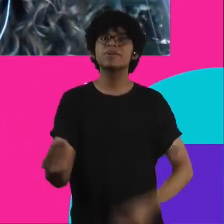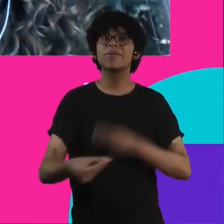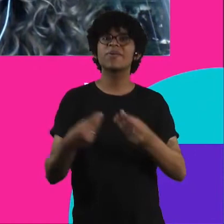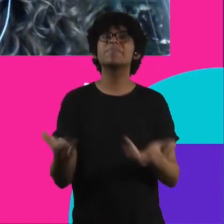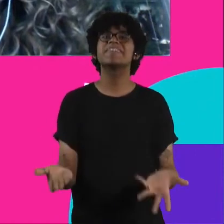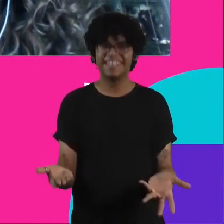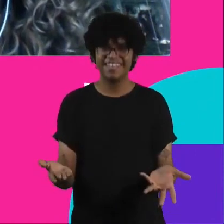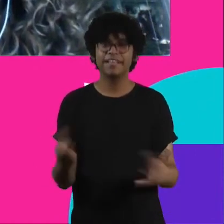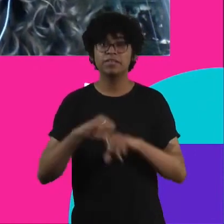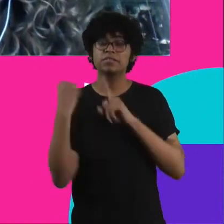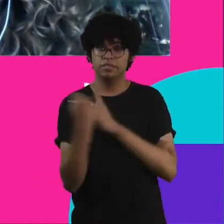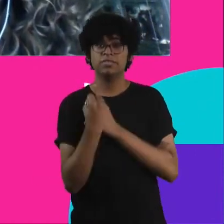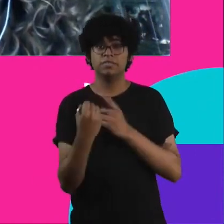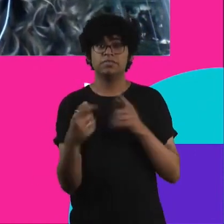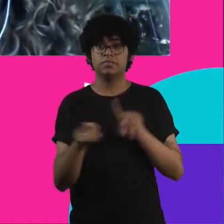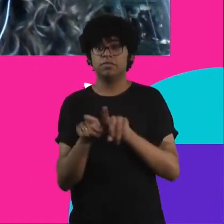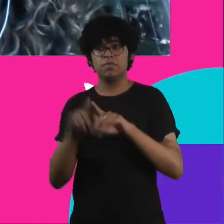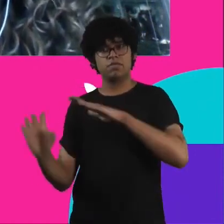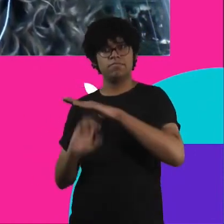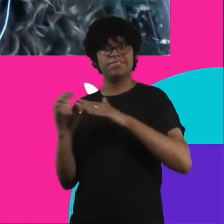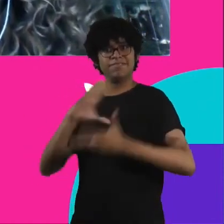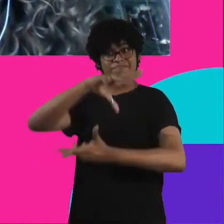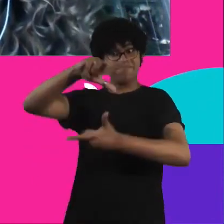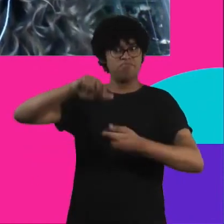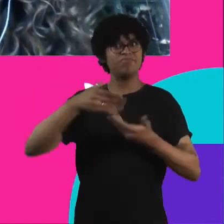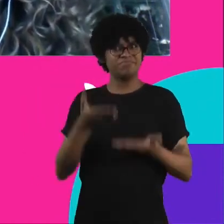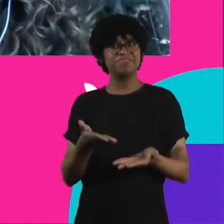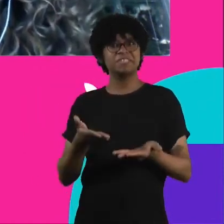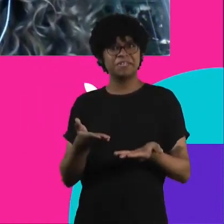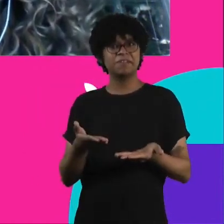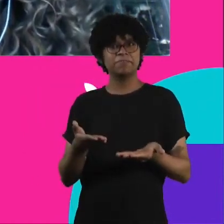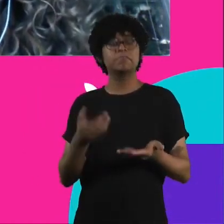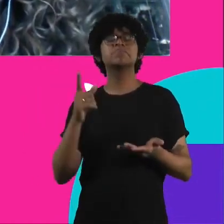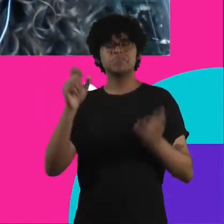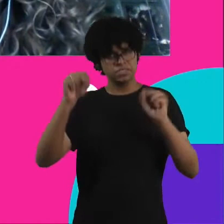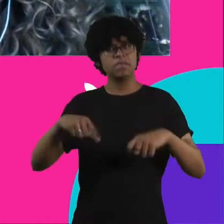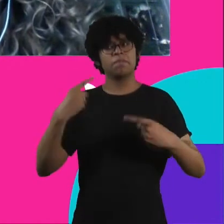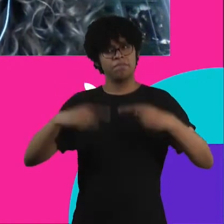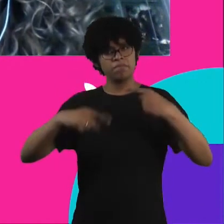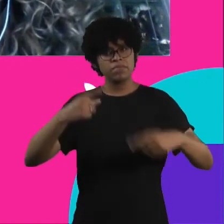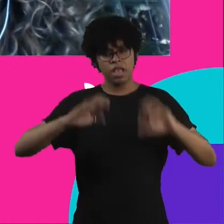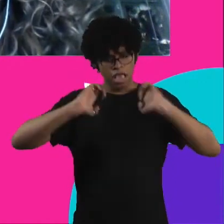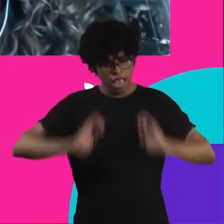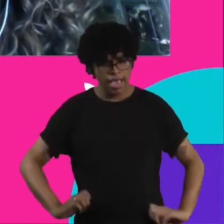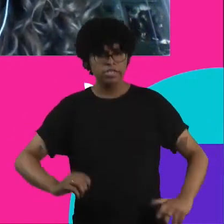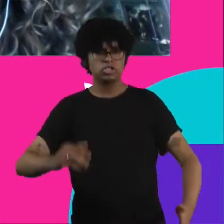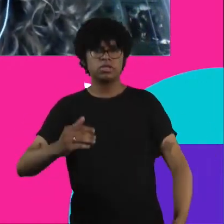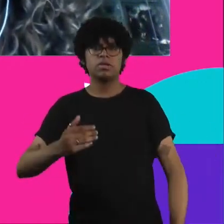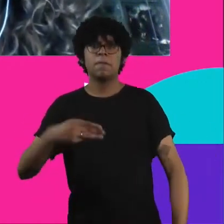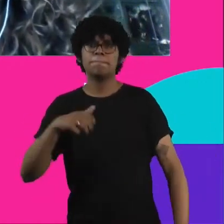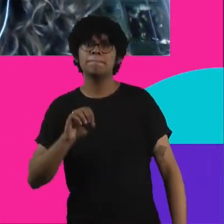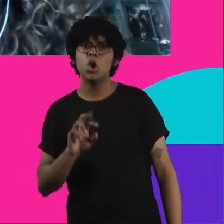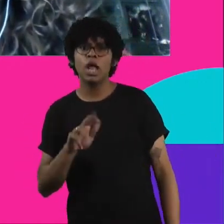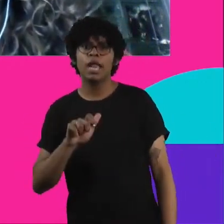sociedade, organizações e, obviamente, de mundo, tá? Então, acho que sim, a gente precisa discutir todas as questões éticas, morais relacionadas com isso,